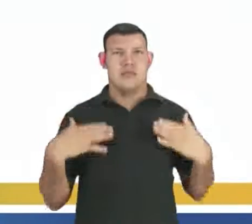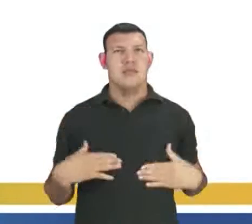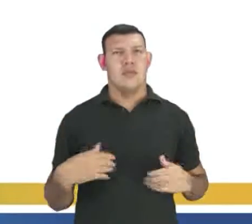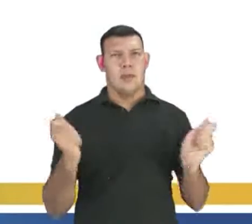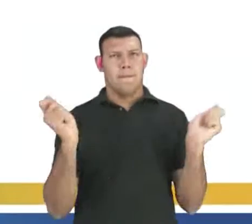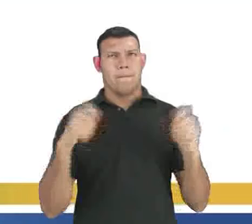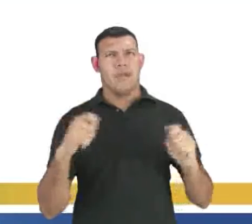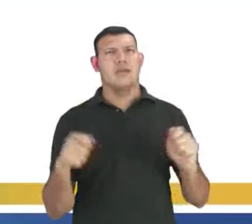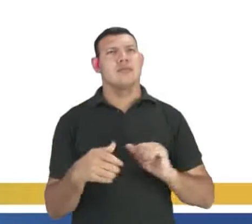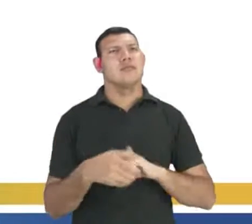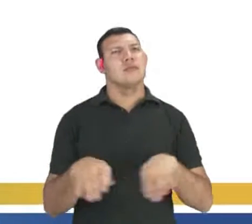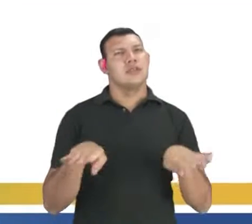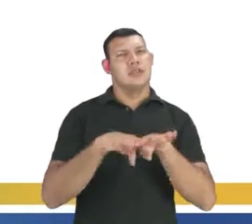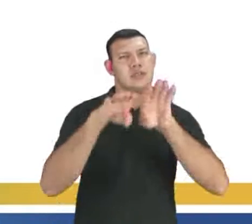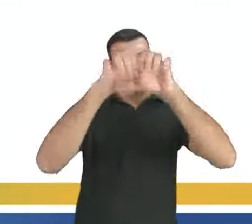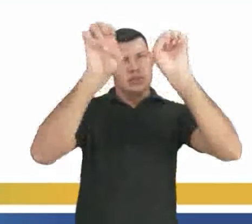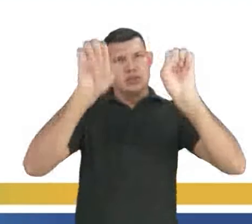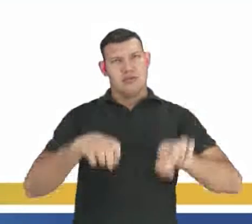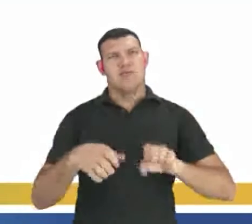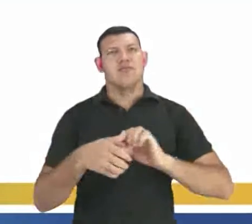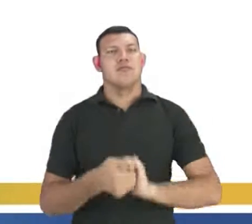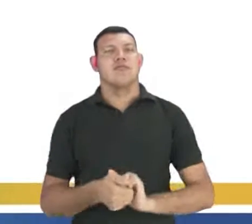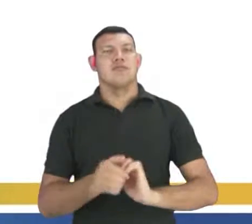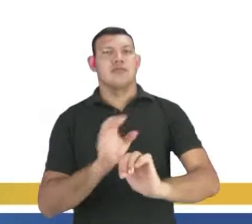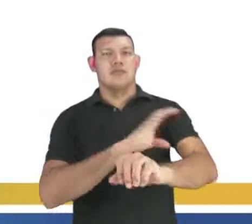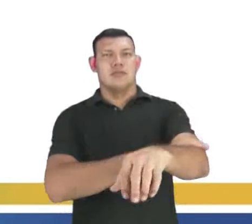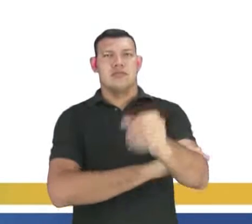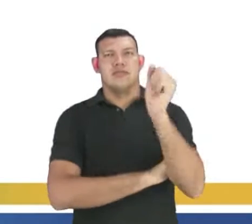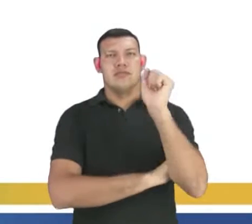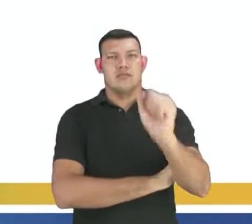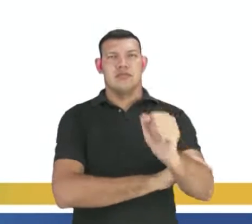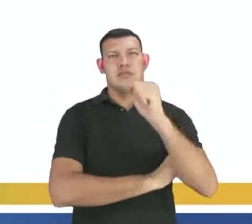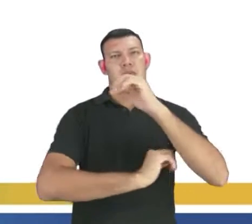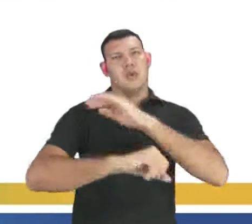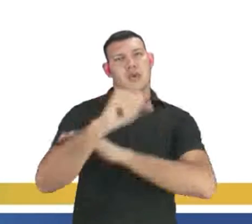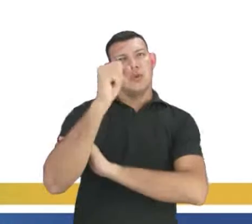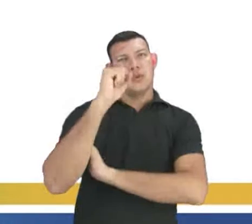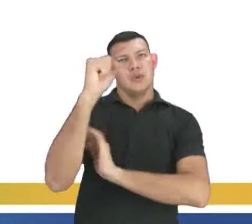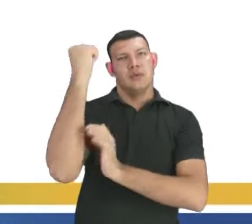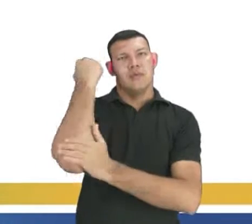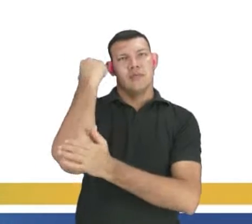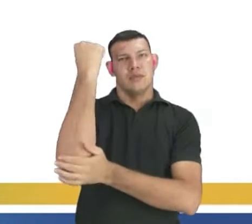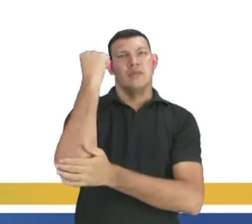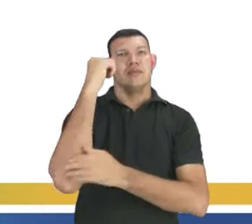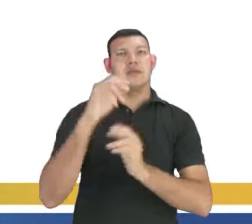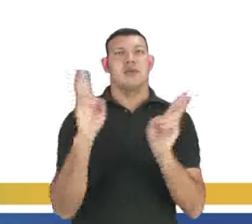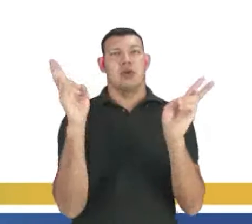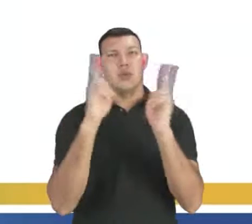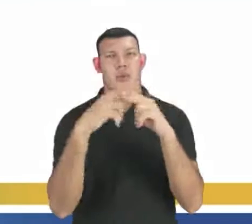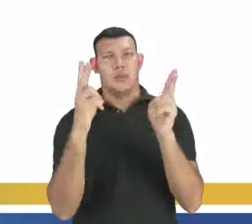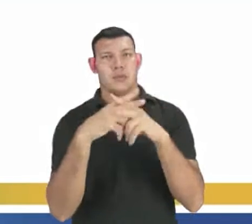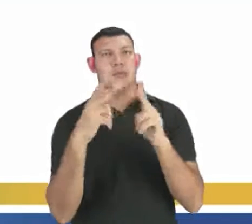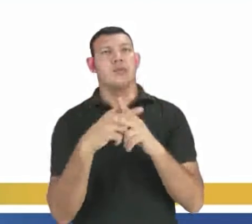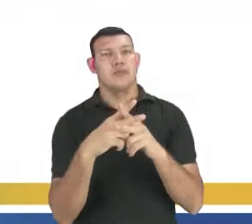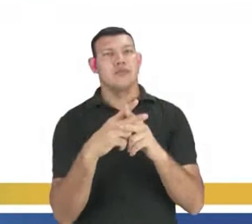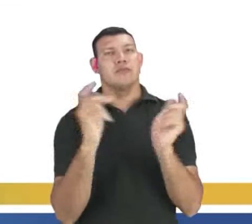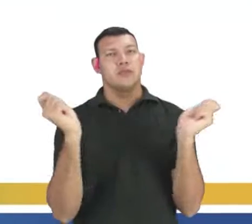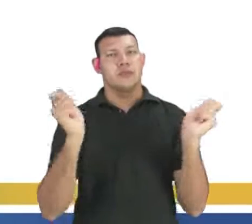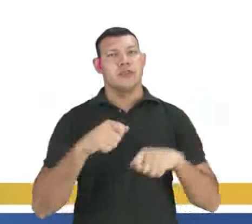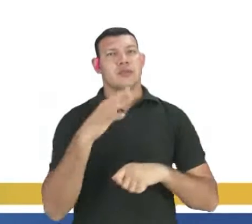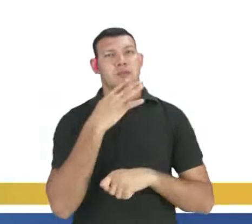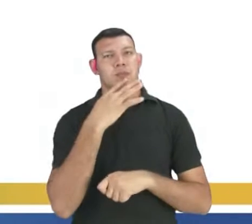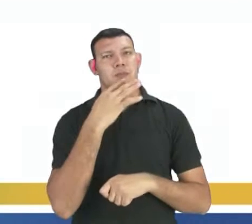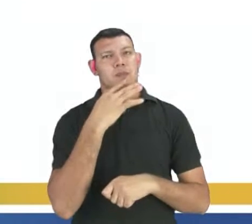estruturas, alavancas e articulações, e as lutas podem nos possibilitar o conhecimento dessas mais a fundo,